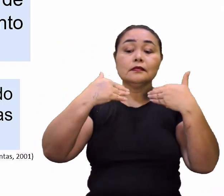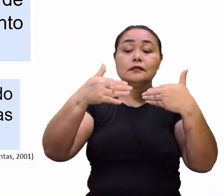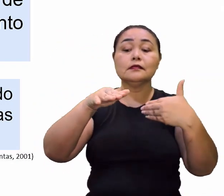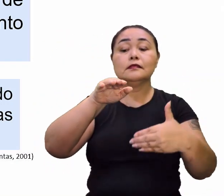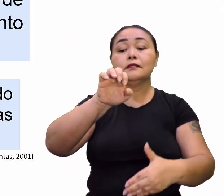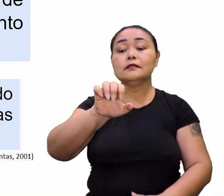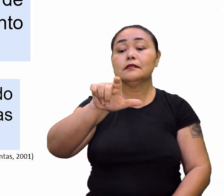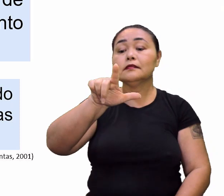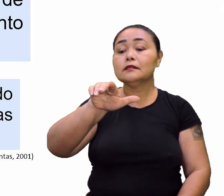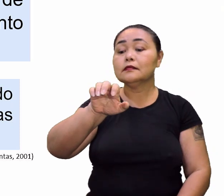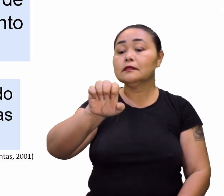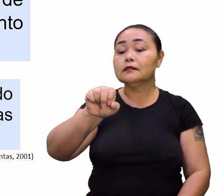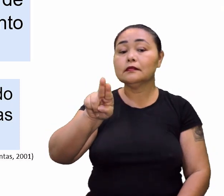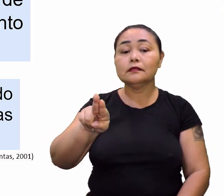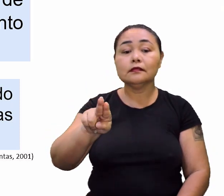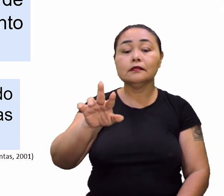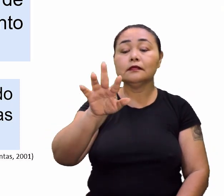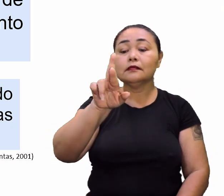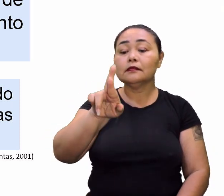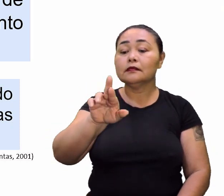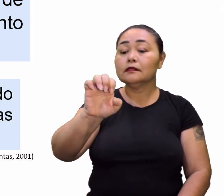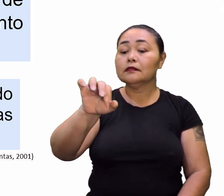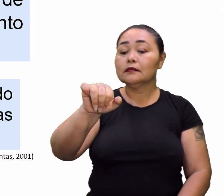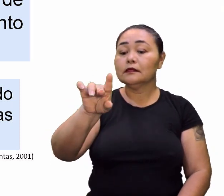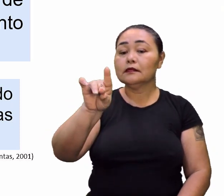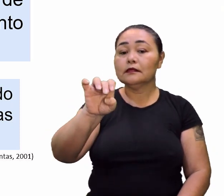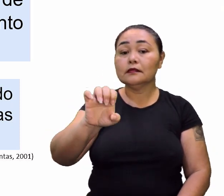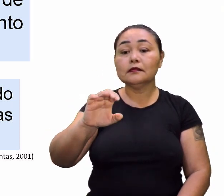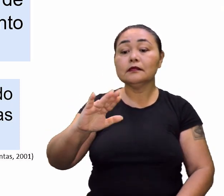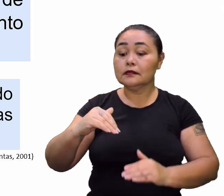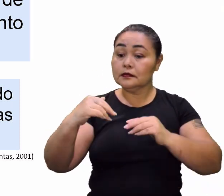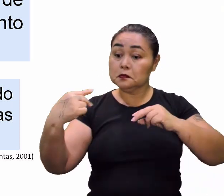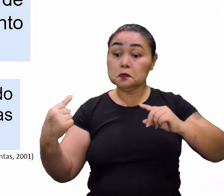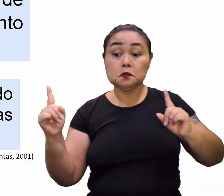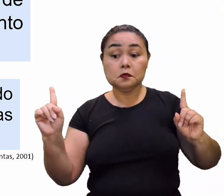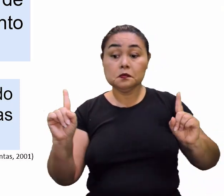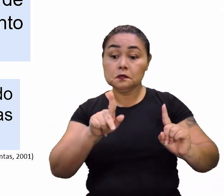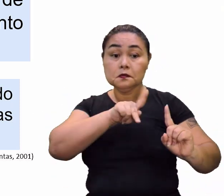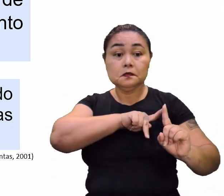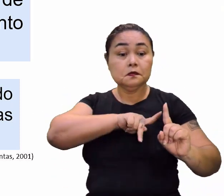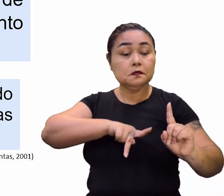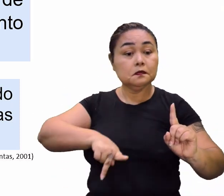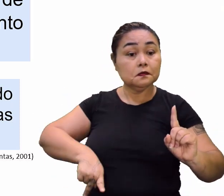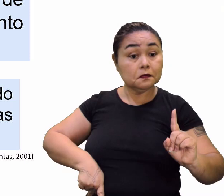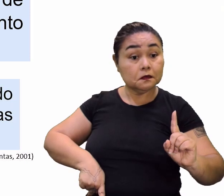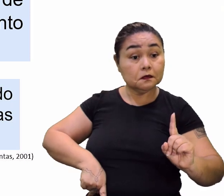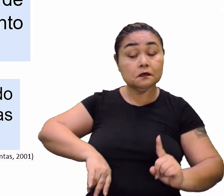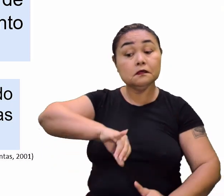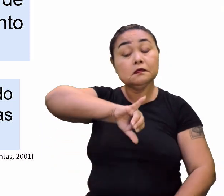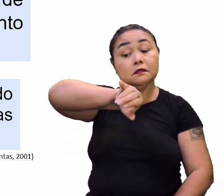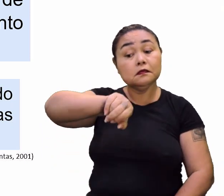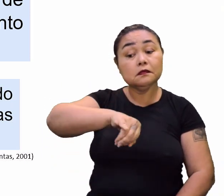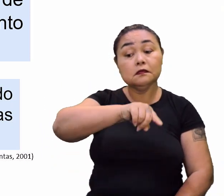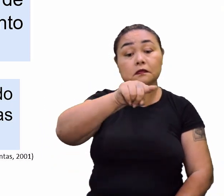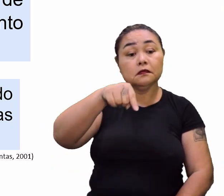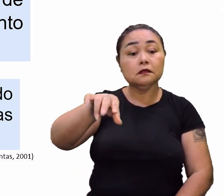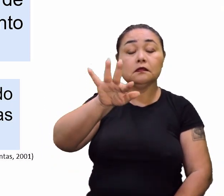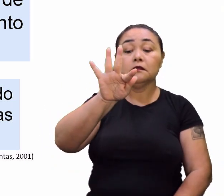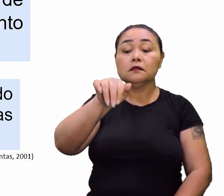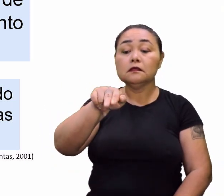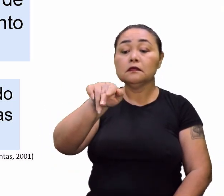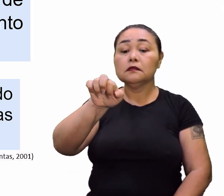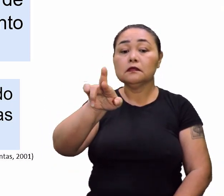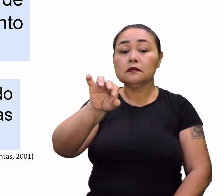Eliseu Rezende na presença do presidente Figueiredo. Para quê? Para a